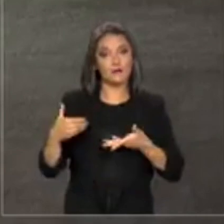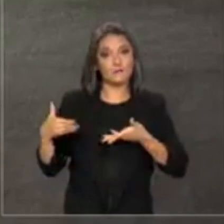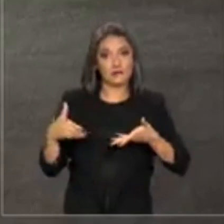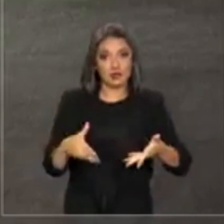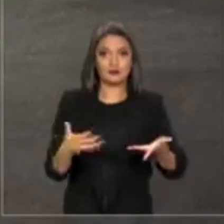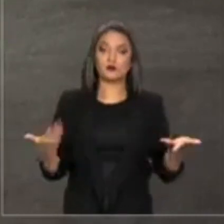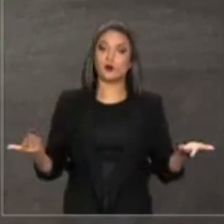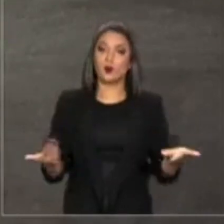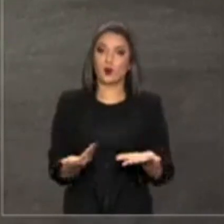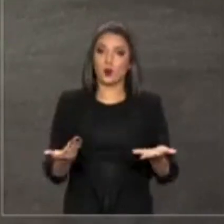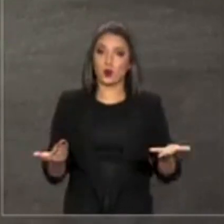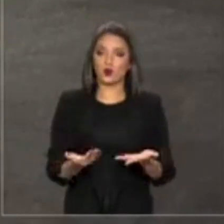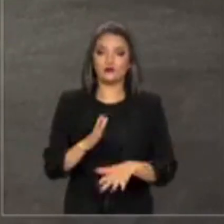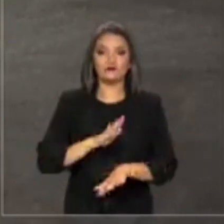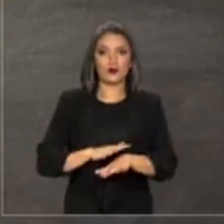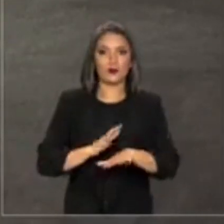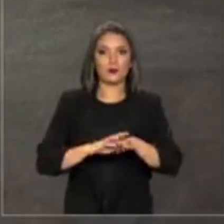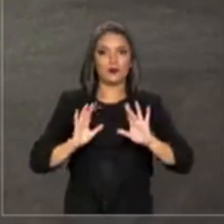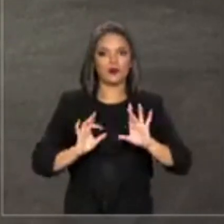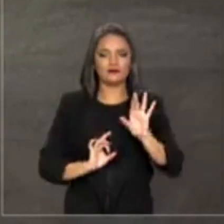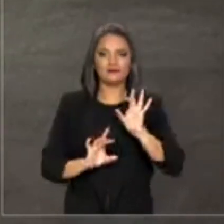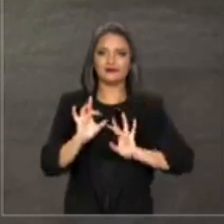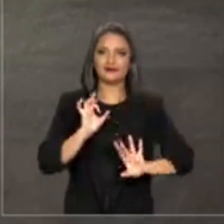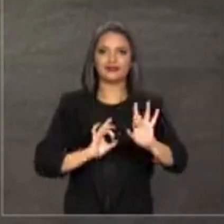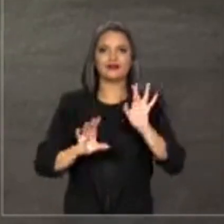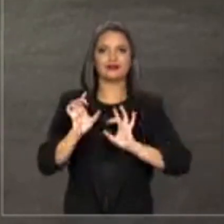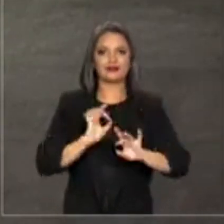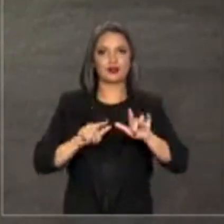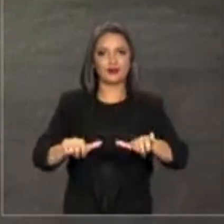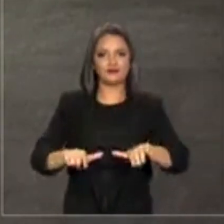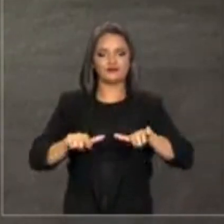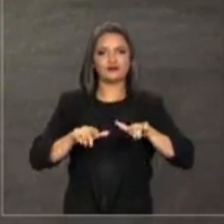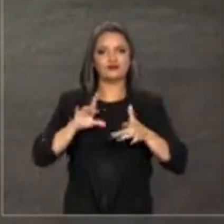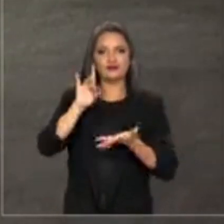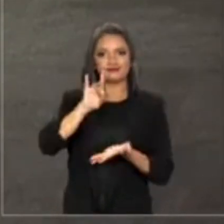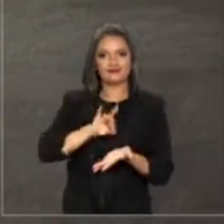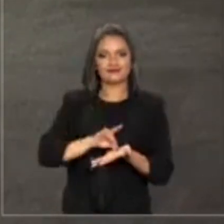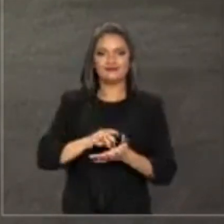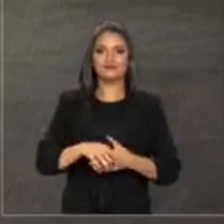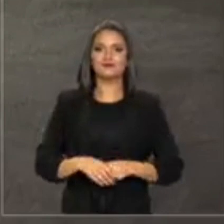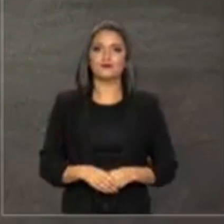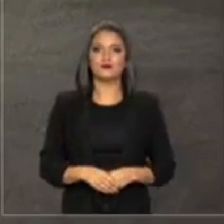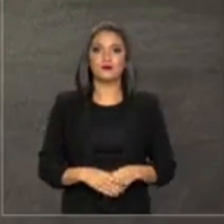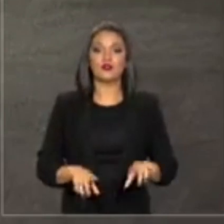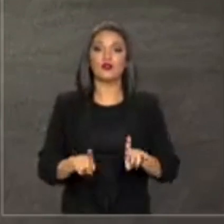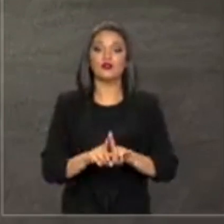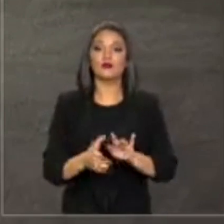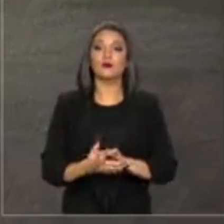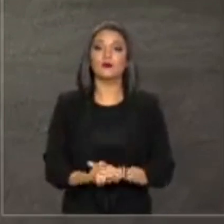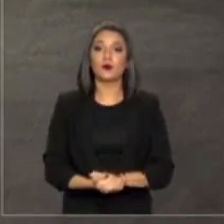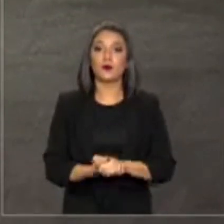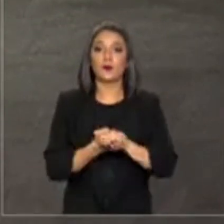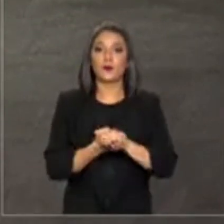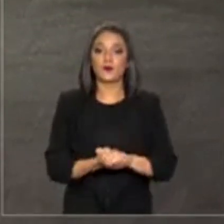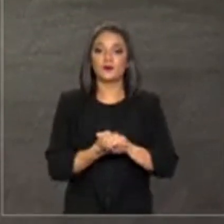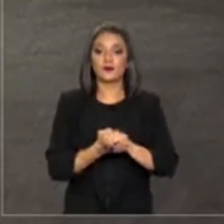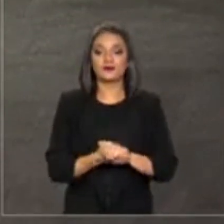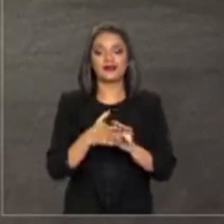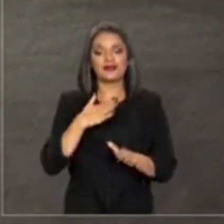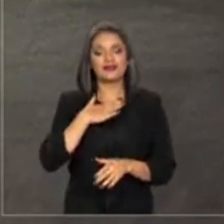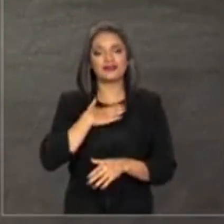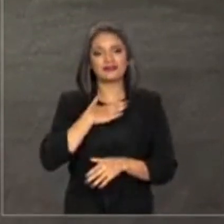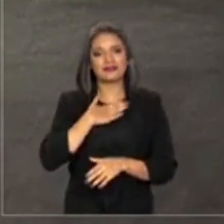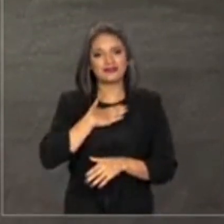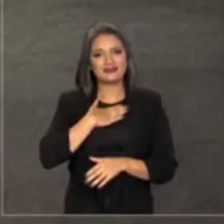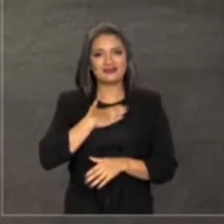que participam dessa sessão solene de diplomação. Quero cumprimentar a minha querida esposa